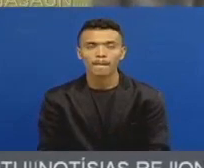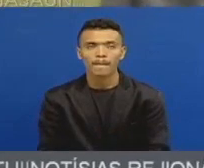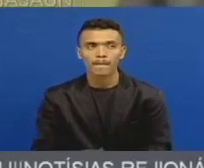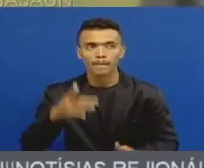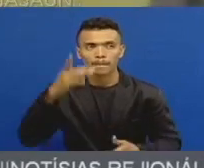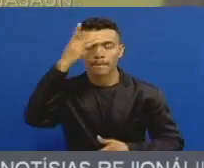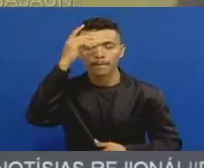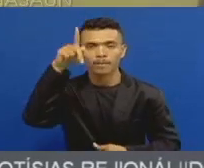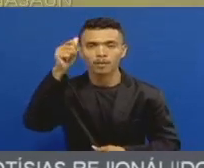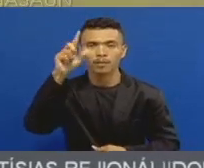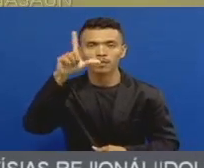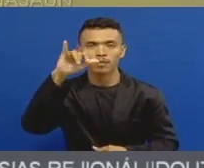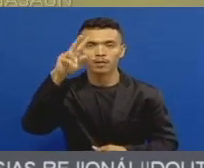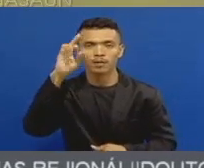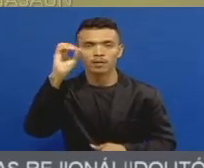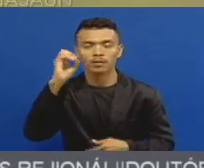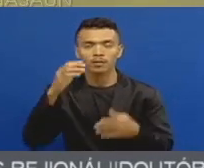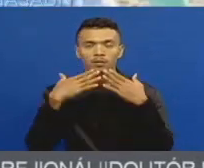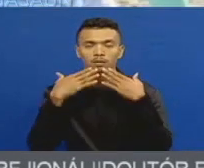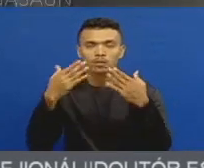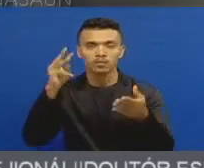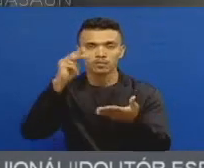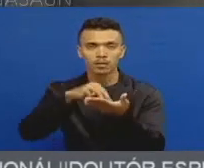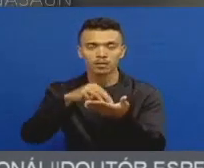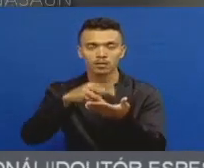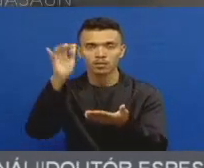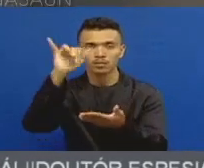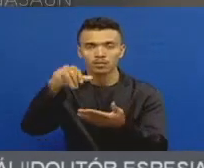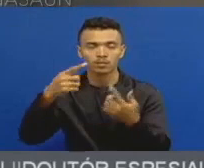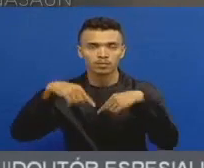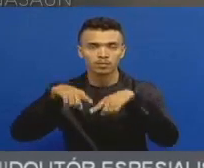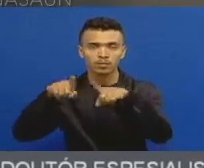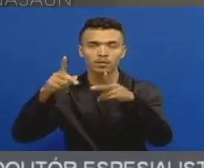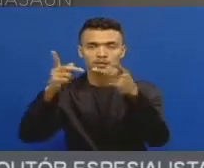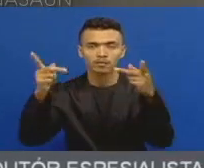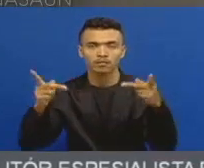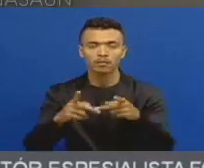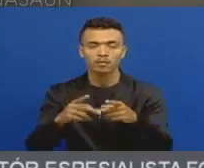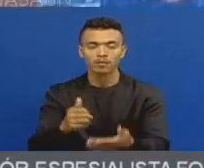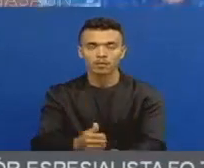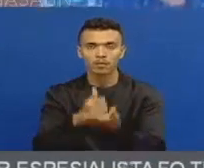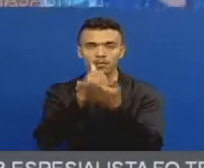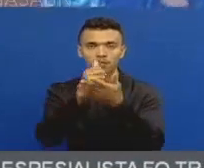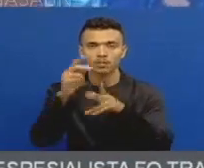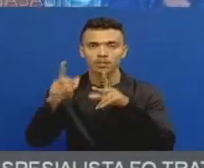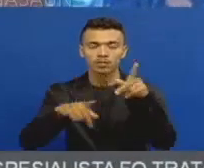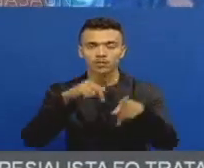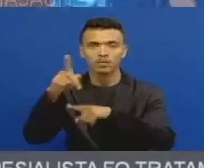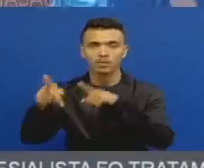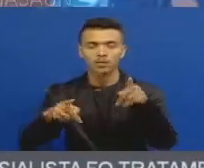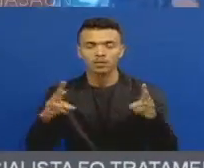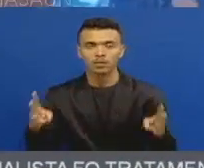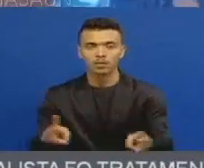Paciente Paulino Freitas Menezes agradece ba médico sira tamba to o iha area rural o di fo consulta ba comunidade mas